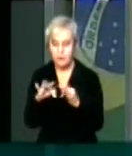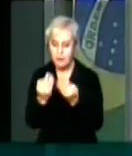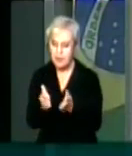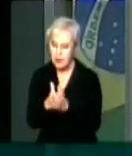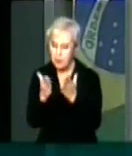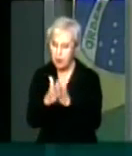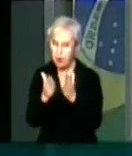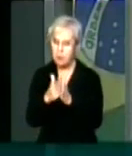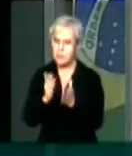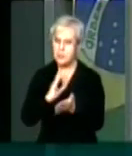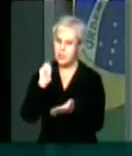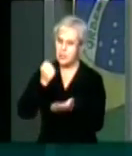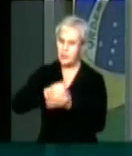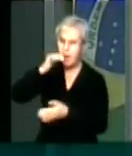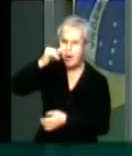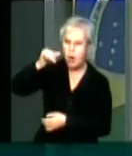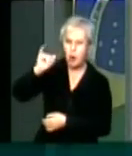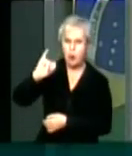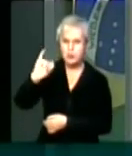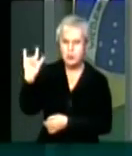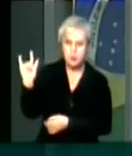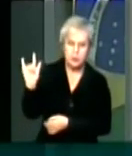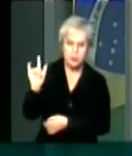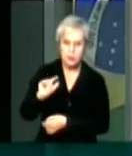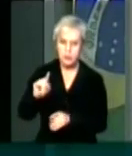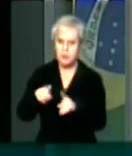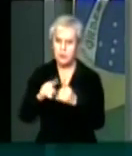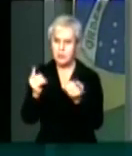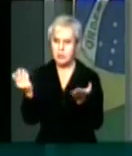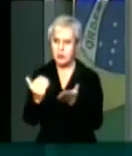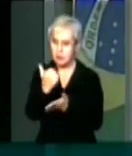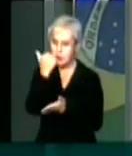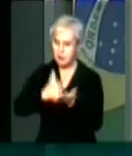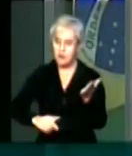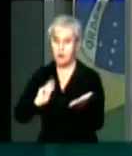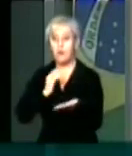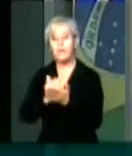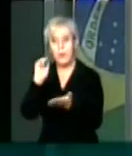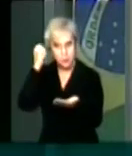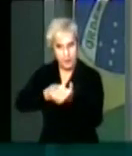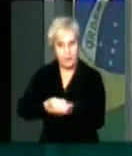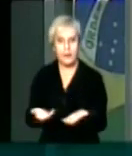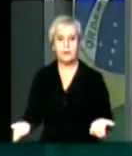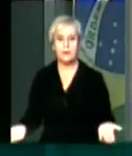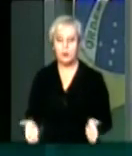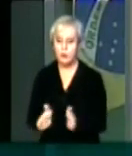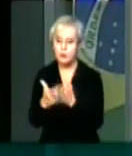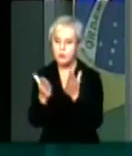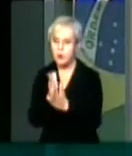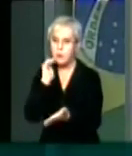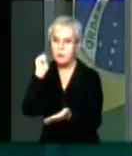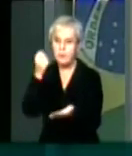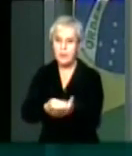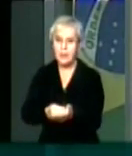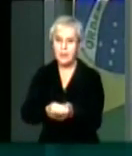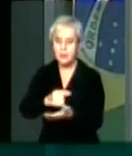que tem a sua conta subsidiada ou dispensada, que será excluído deste programa. Os mais pobres estão